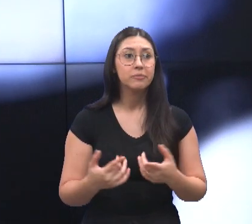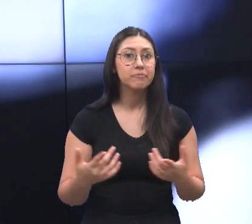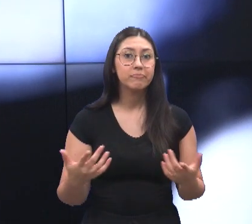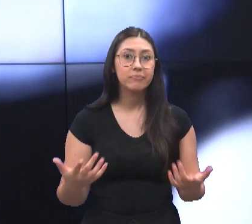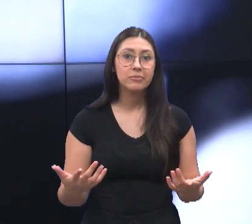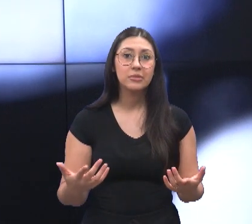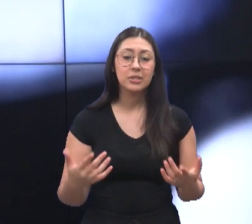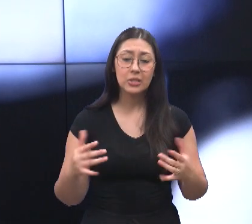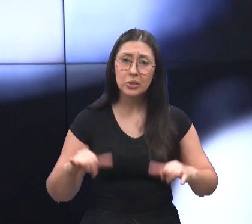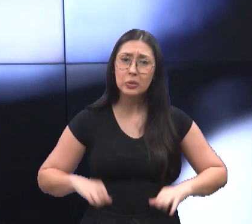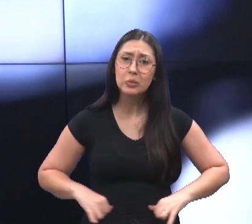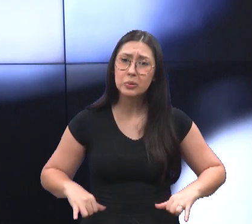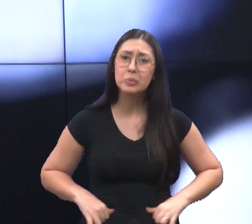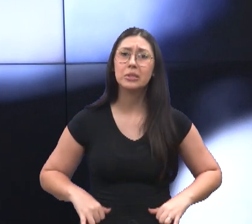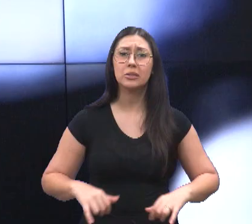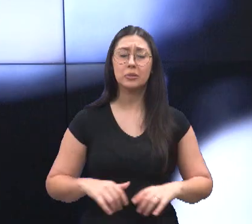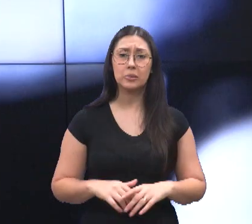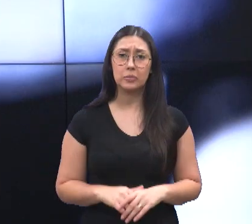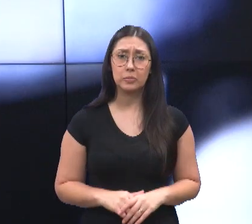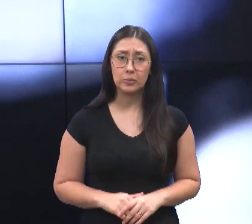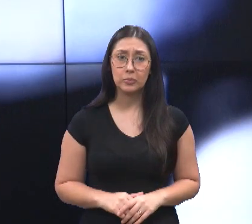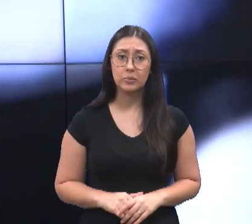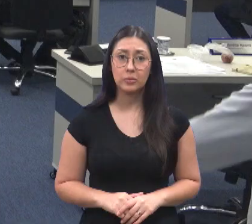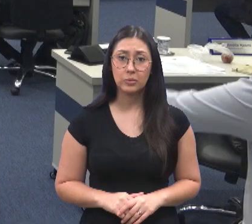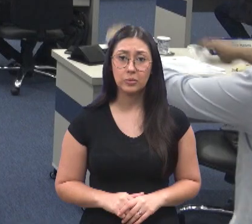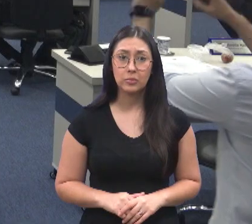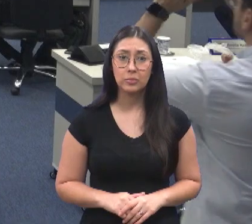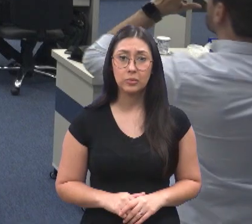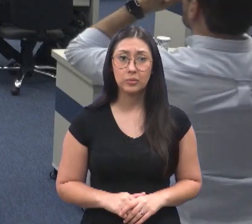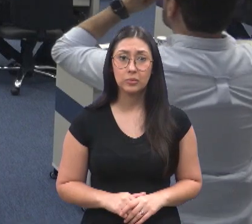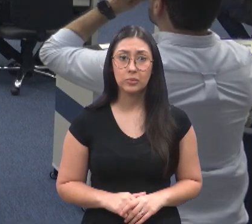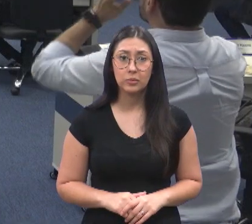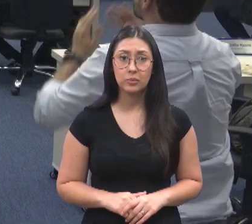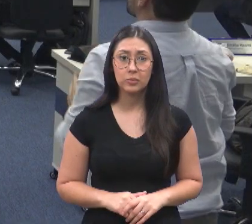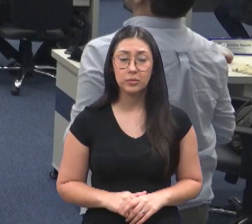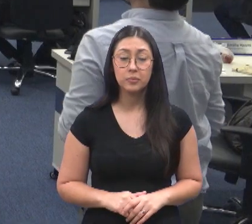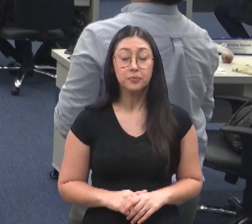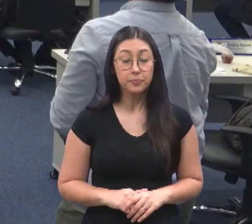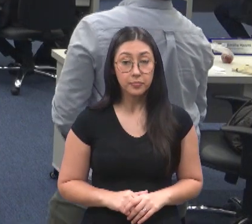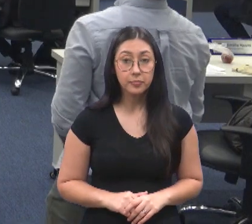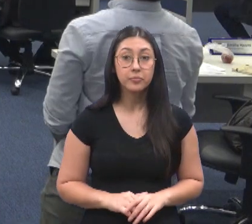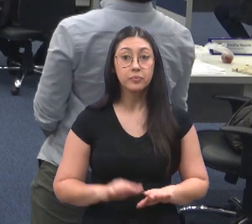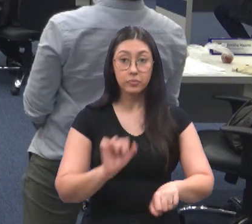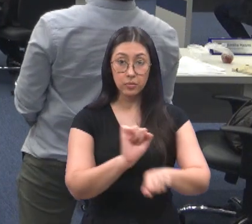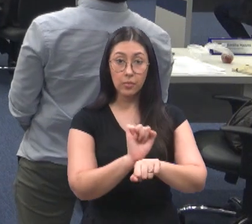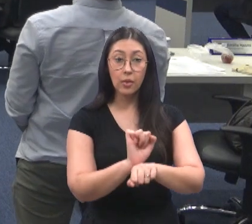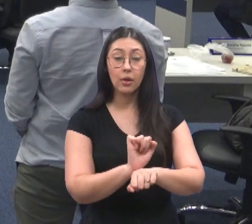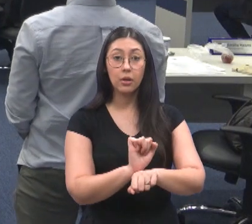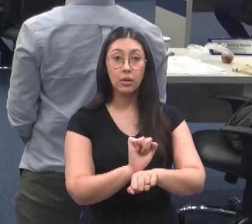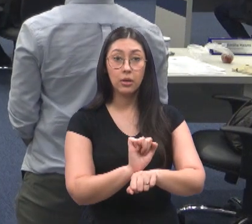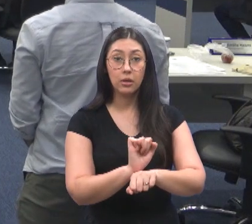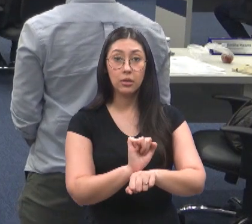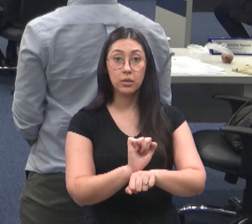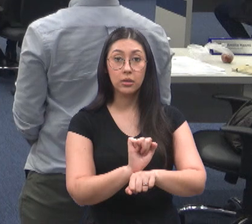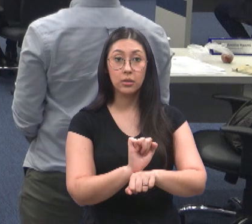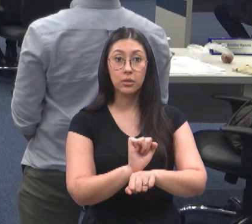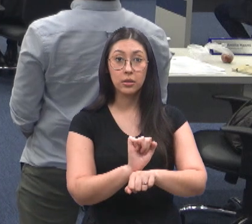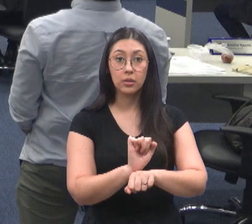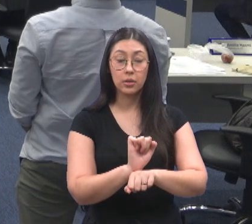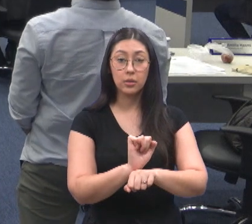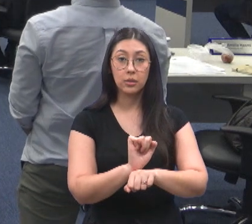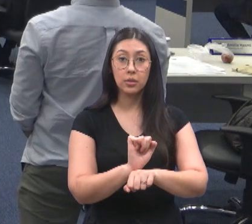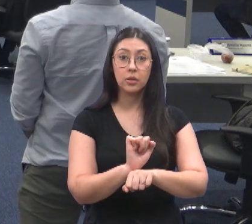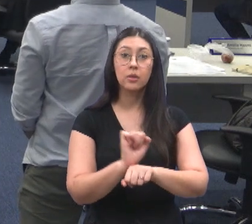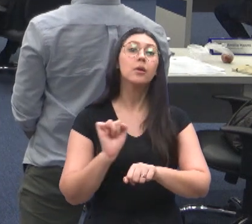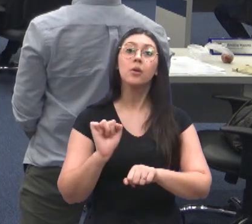só essa. Desculpa, você não falou para mim. Vamos lá. Parei. Anda tudo aí, a